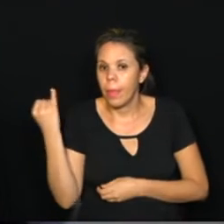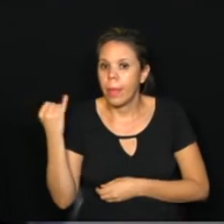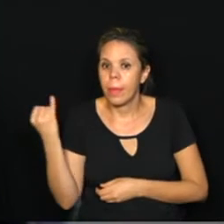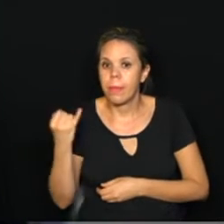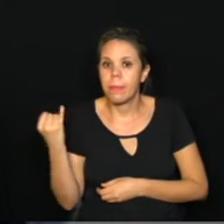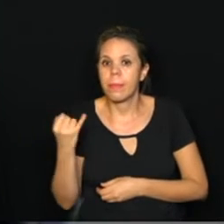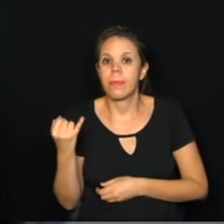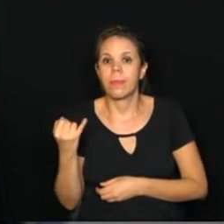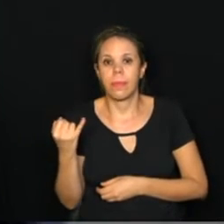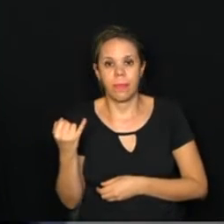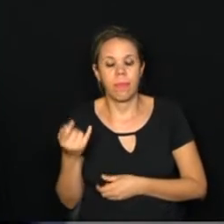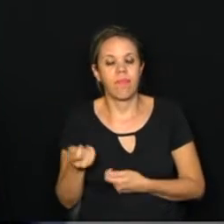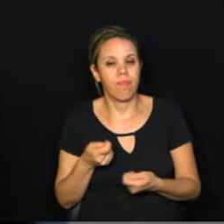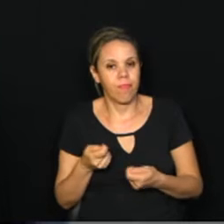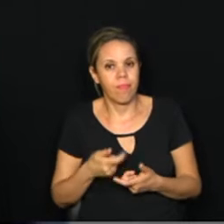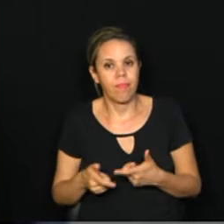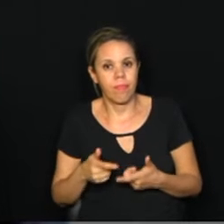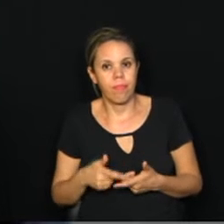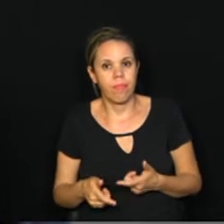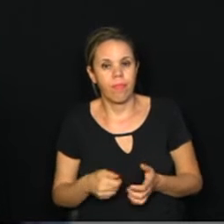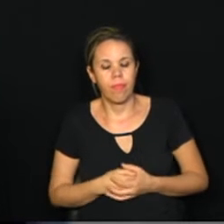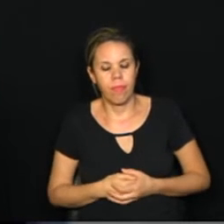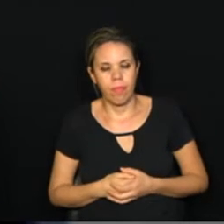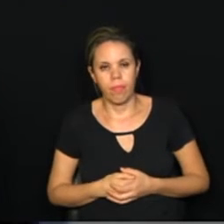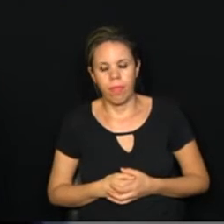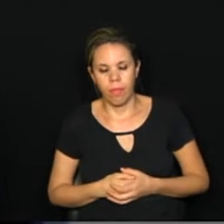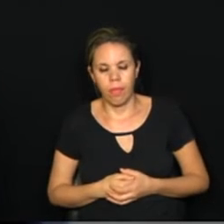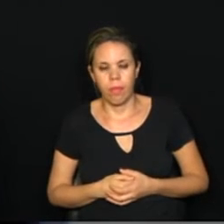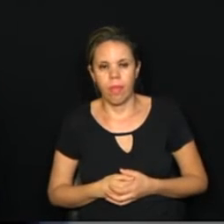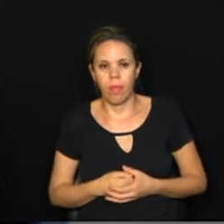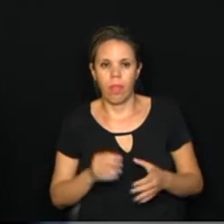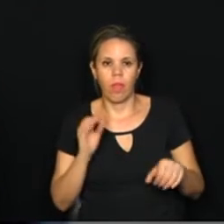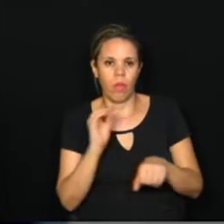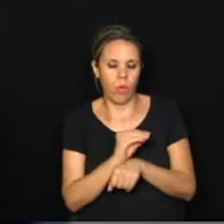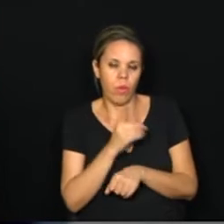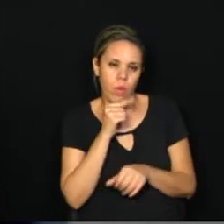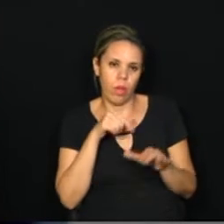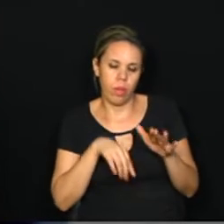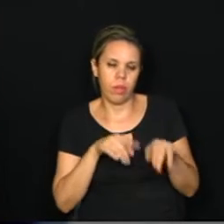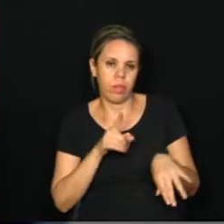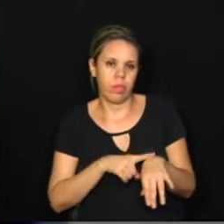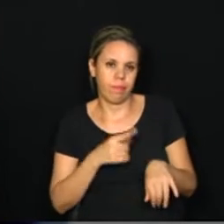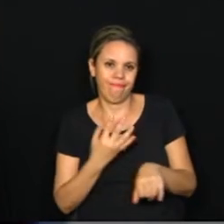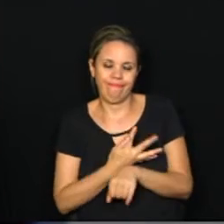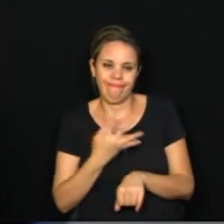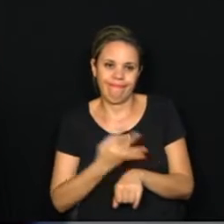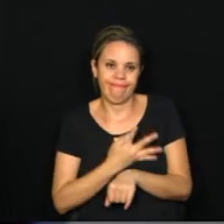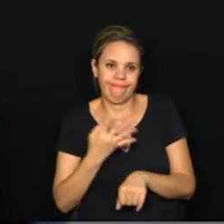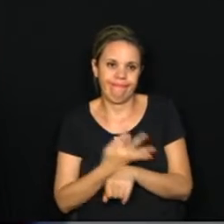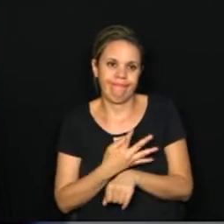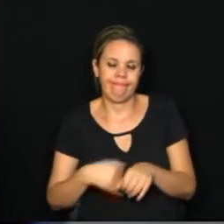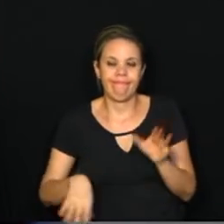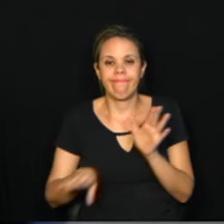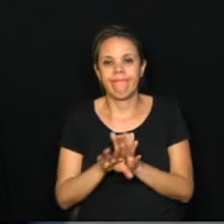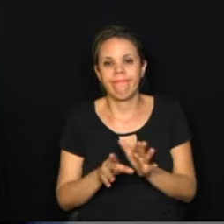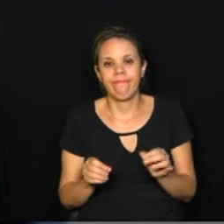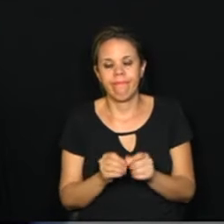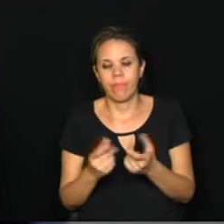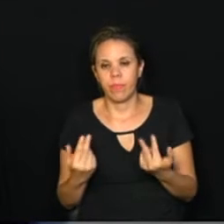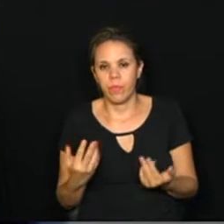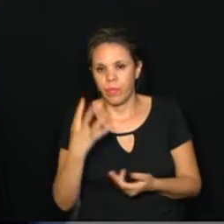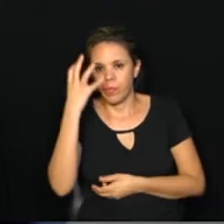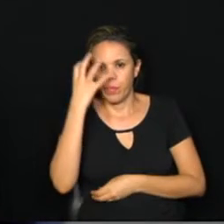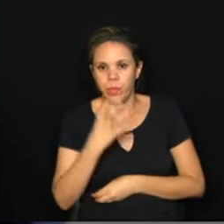está lidando com a questão do abastecimento público, que na hora que a situação adversa se concretizar como algo